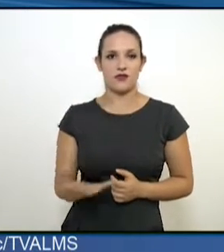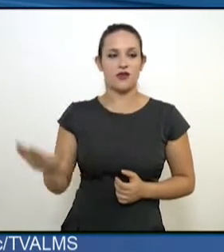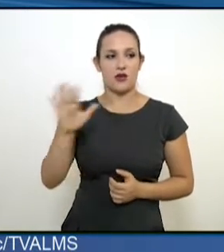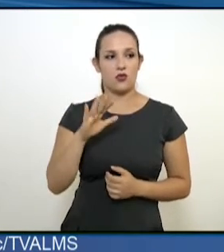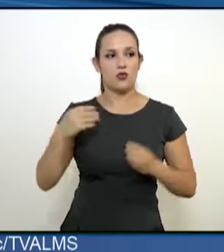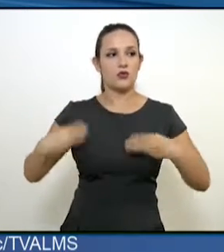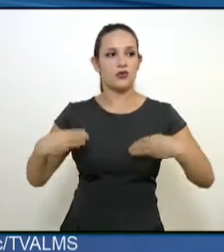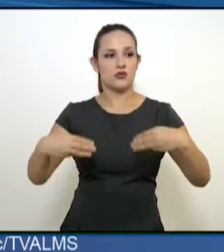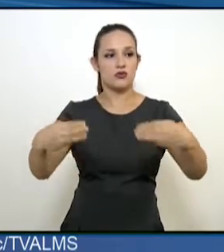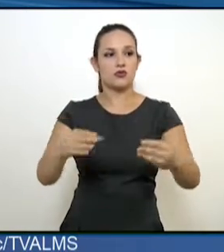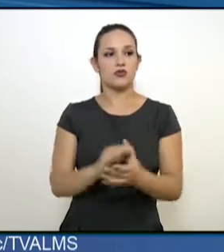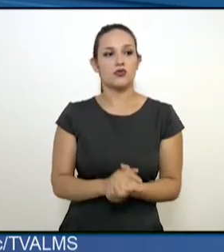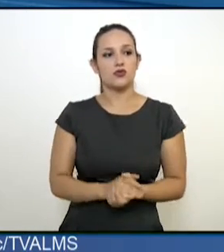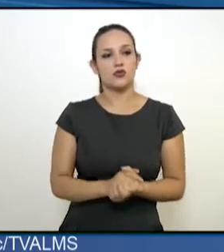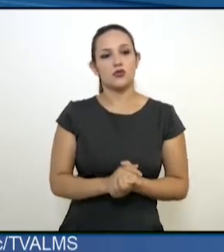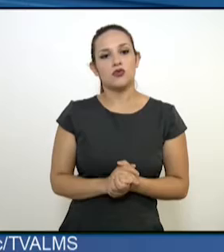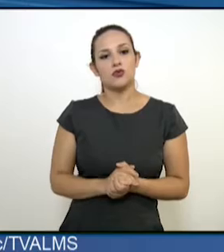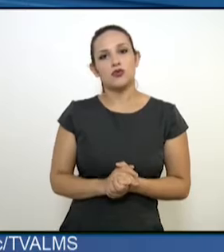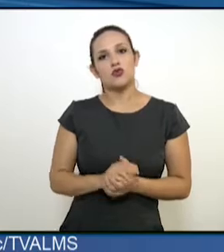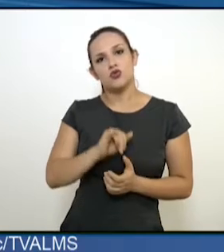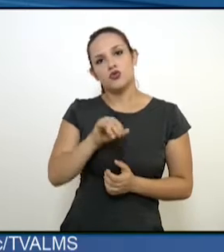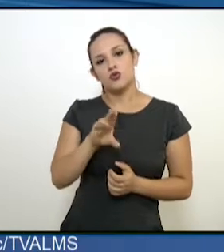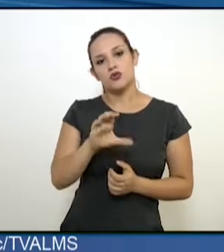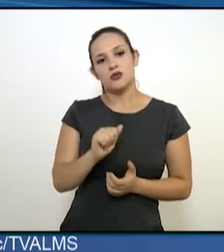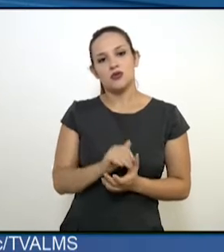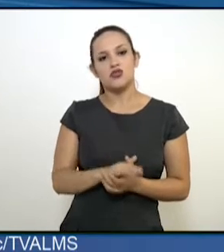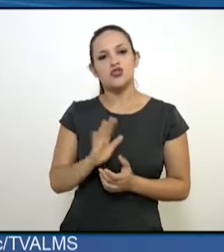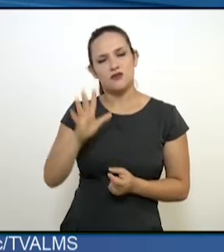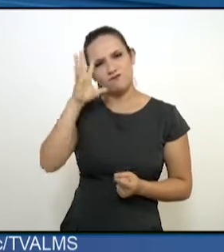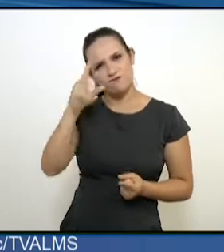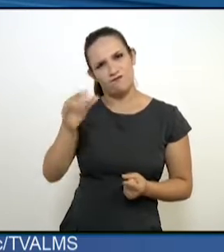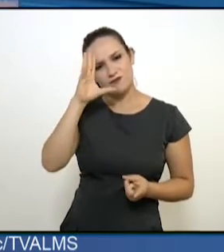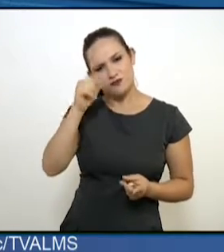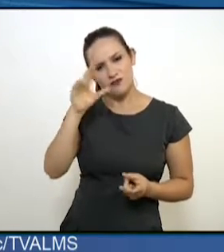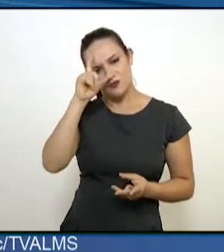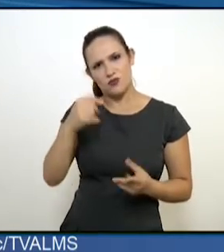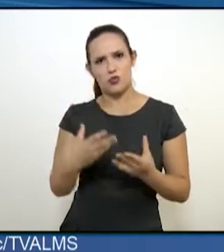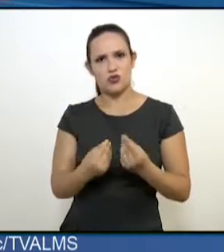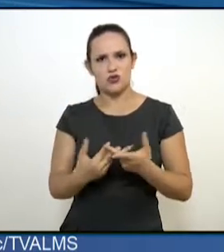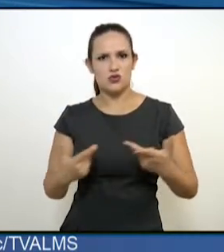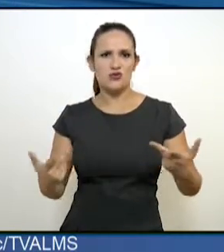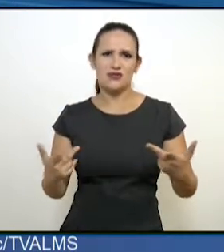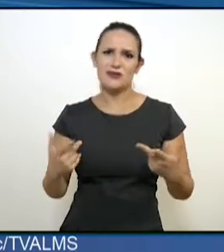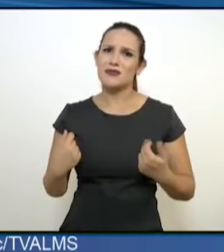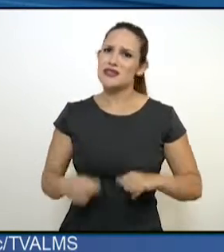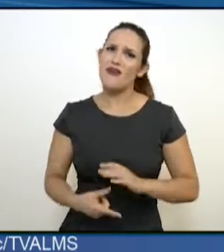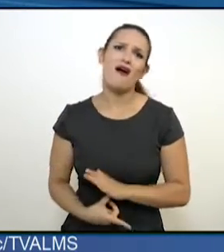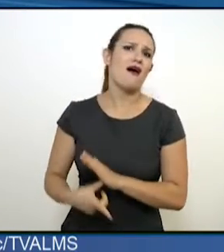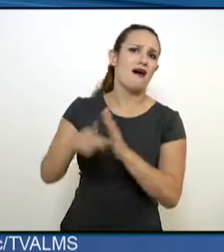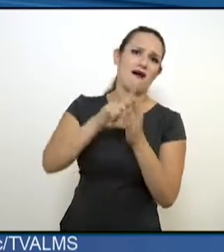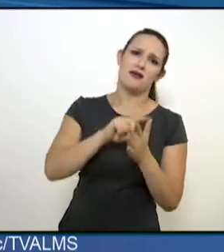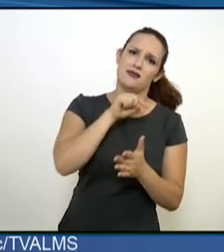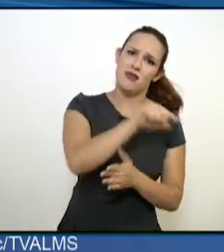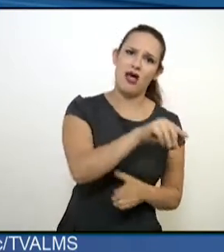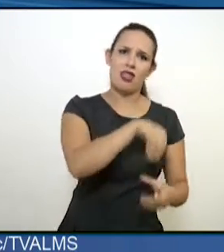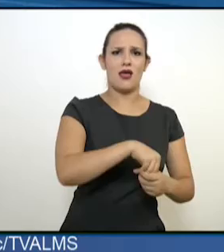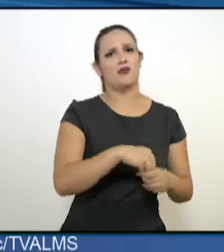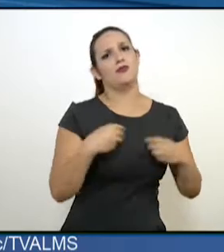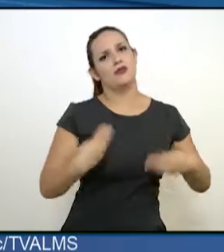Jungmann já decidiu muita coisa que deveria ter sido decidido no Ministério da Justiça.